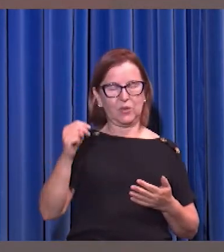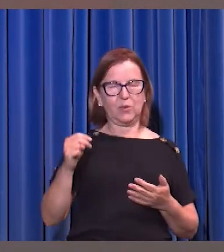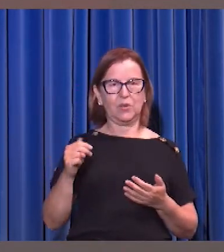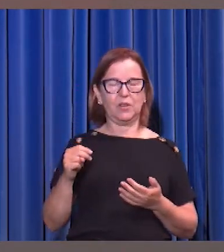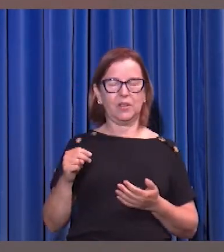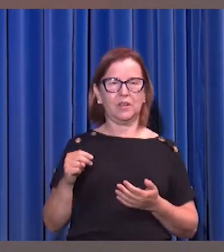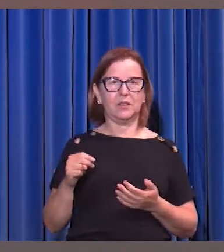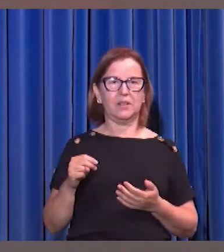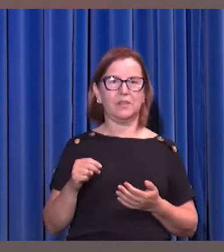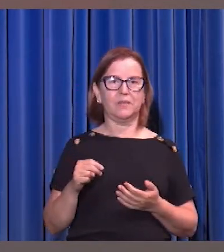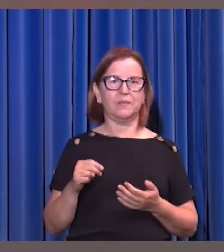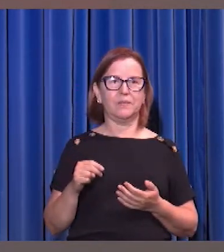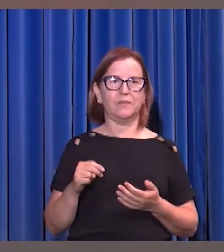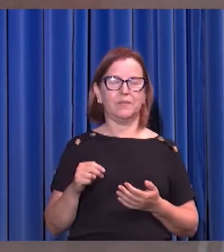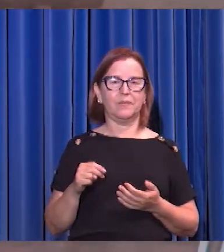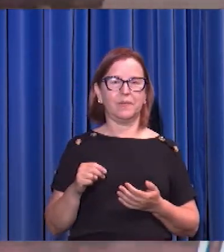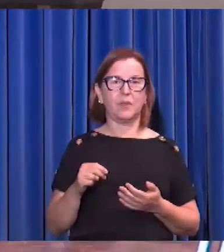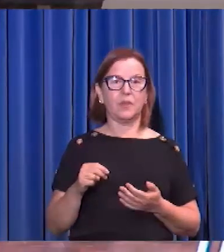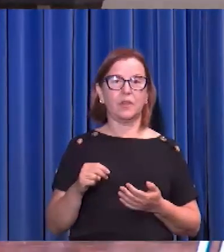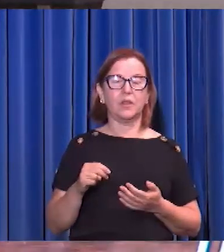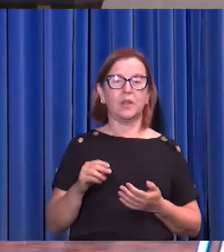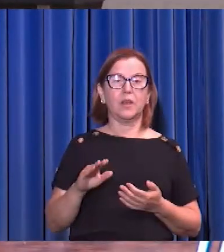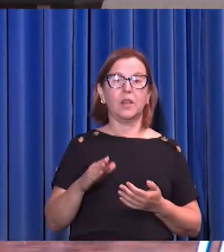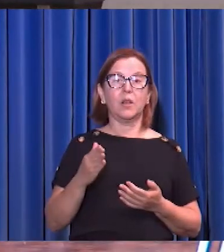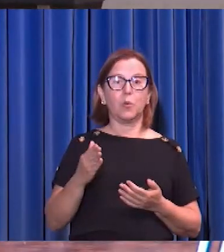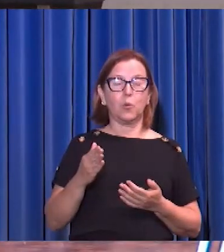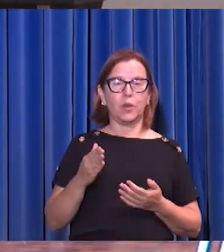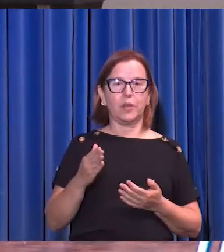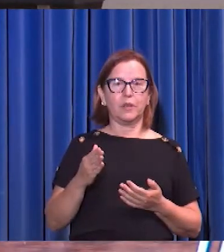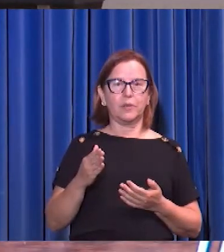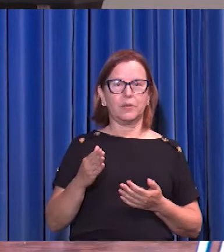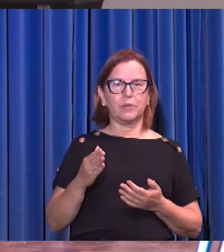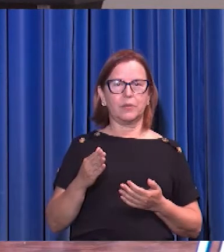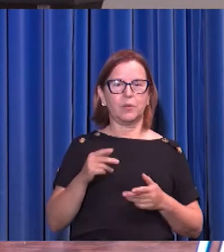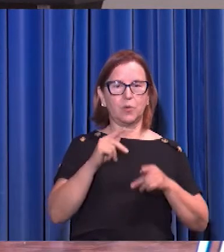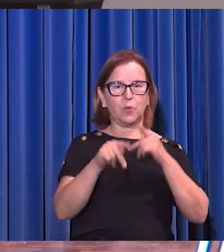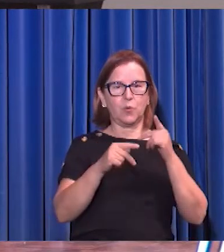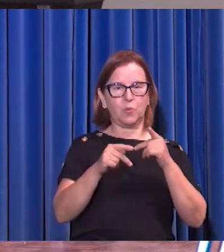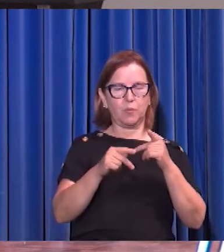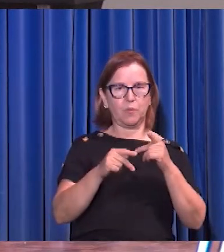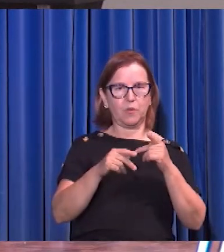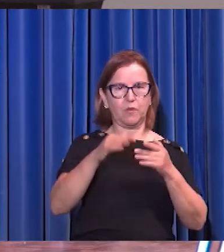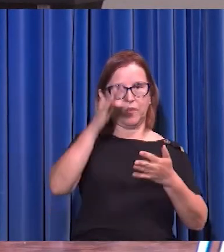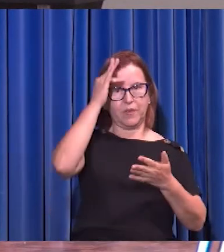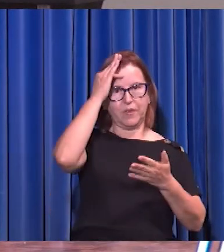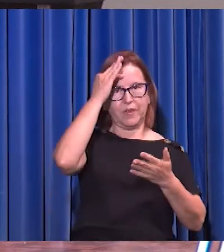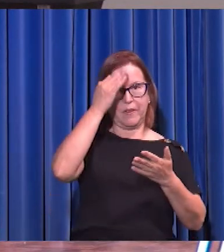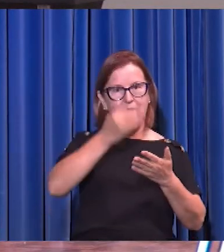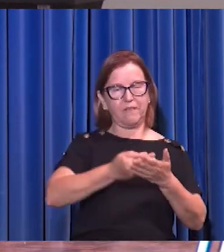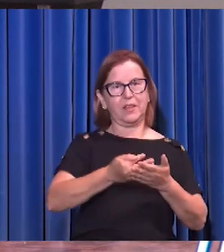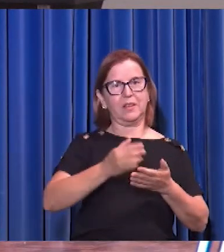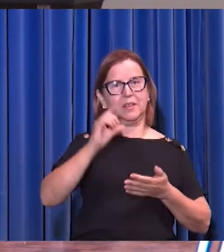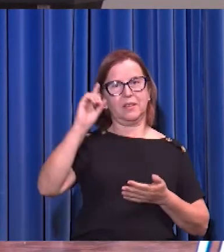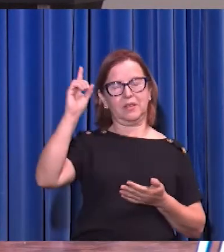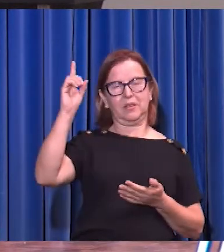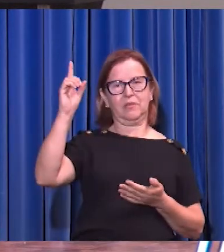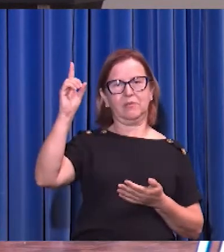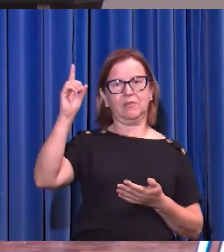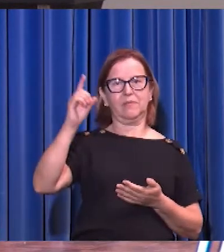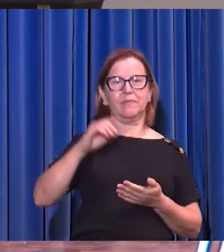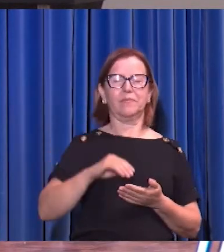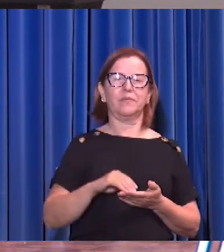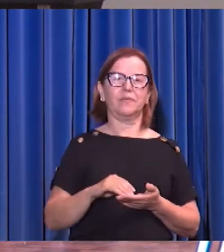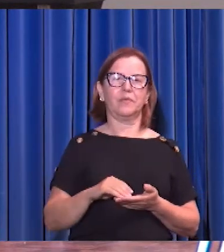do povo de volta para Deus, porque era isso que o próprio Deus queria, fazer com que o